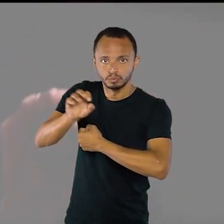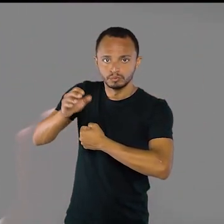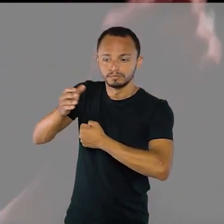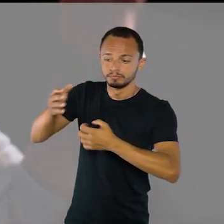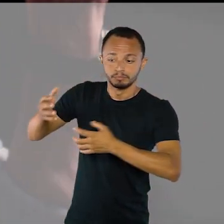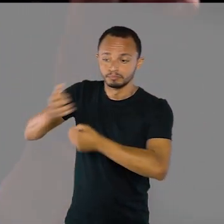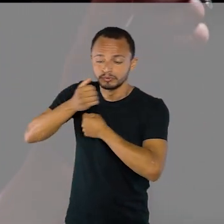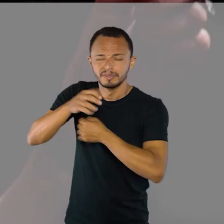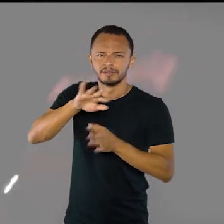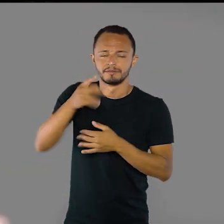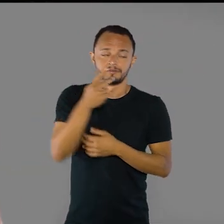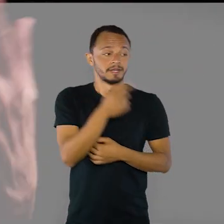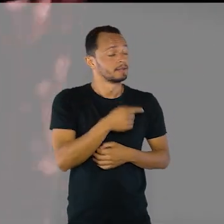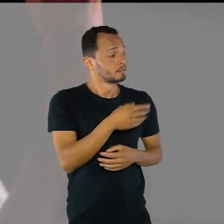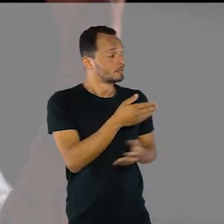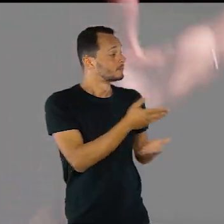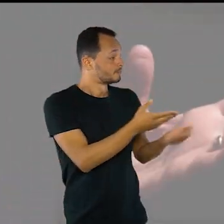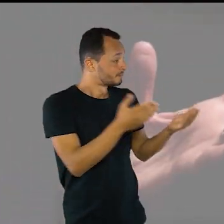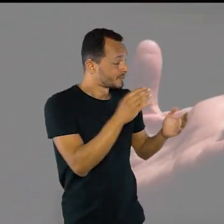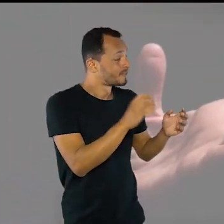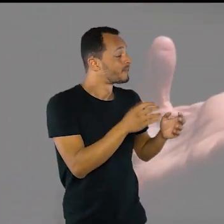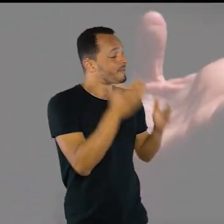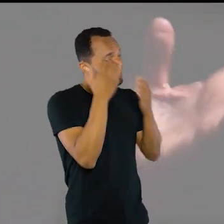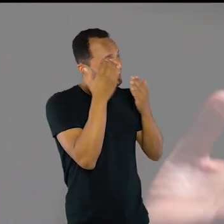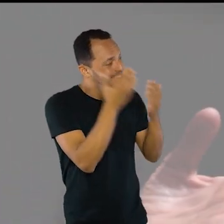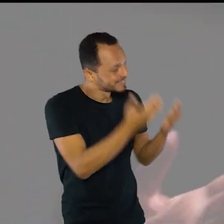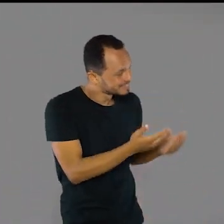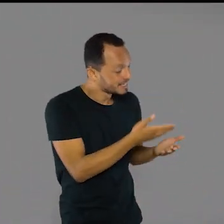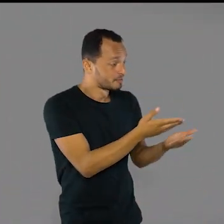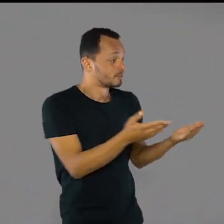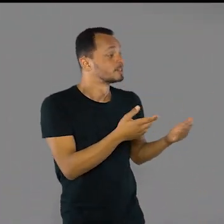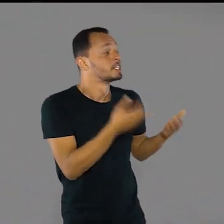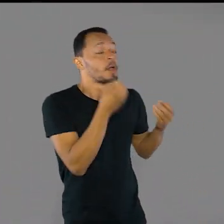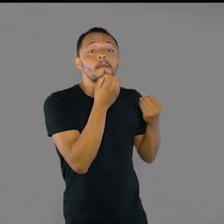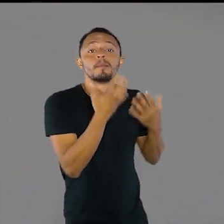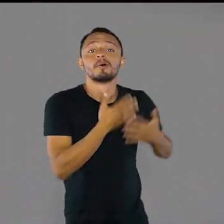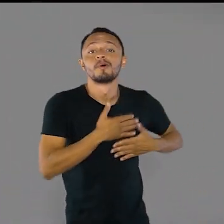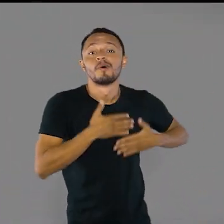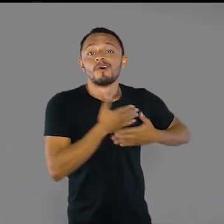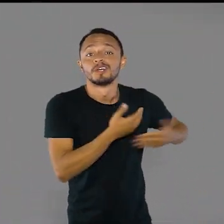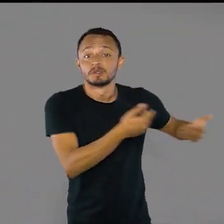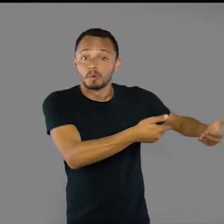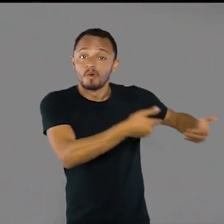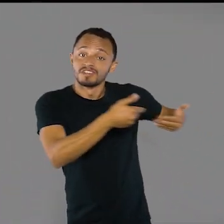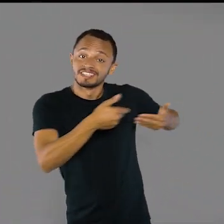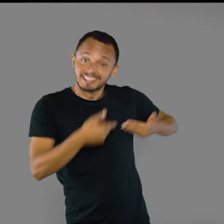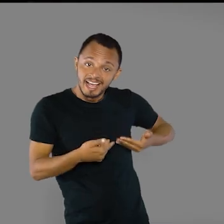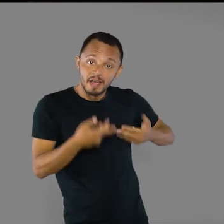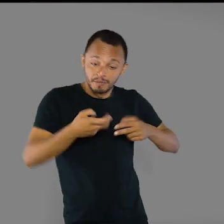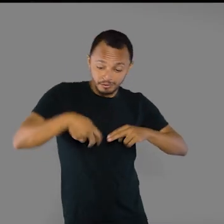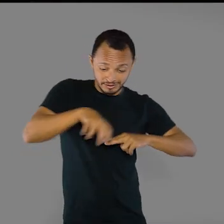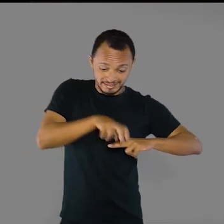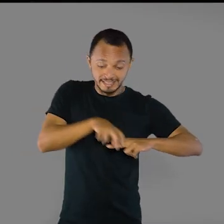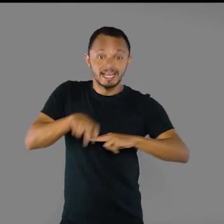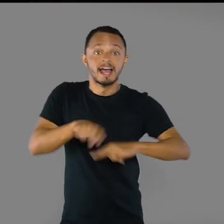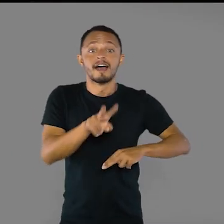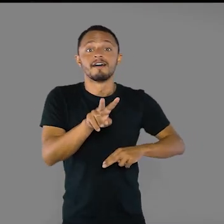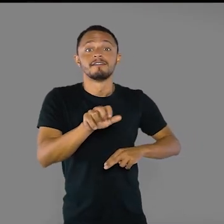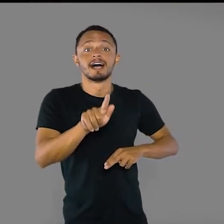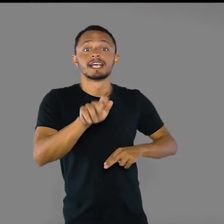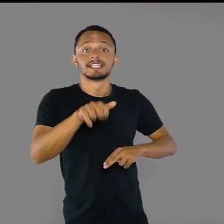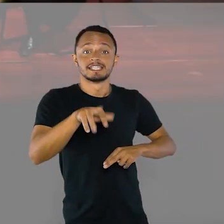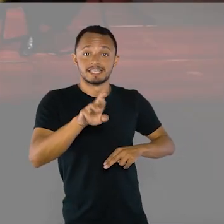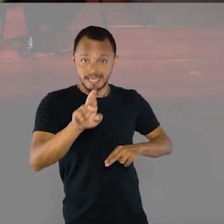Tameirão, o Afonso. Queria agradecer a eles por nos convidarem, né? Uma delícia estar aqui. Wagner é um amigo de longa